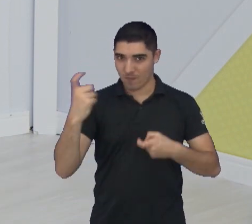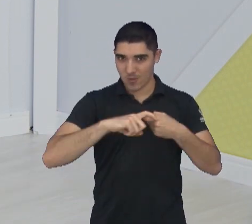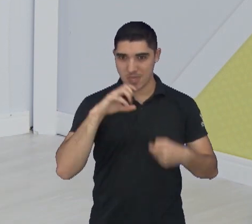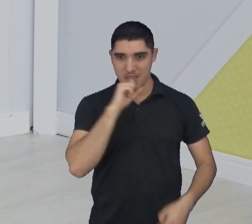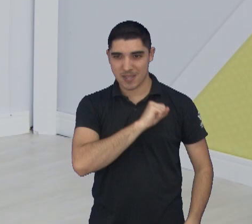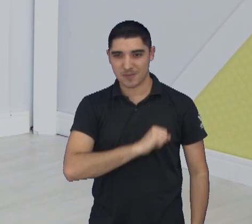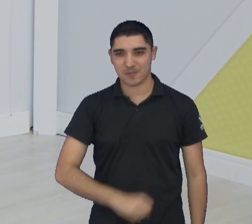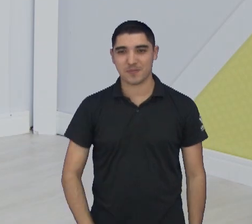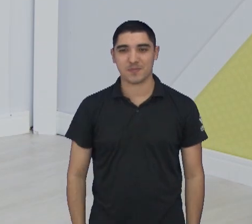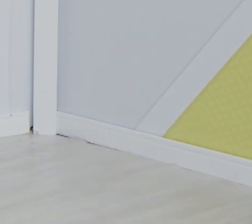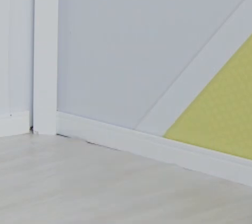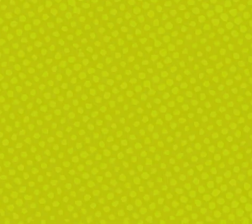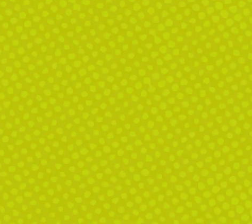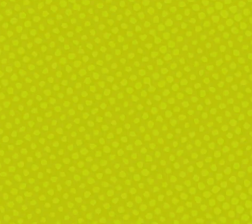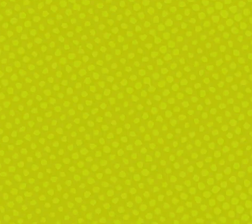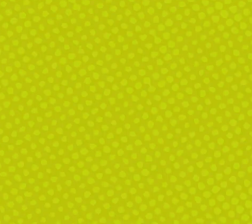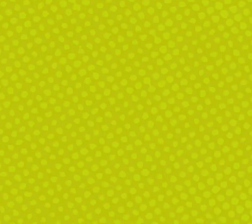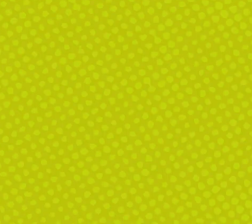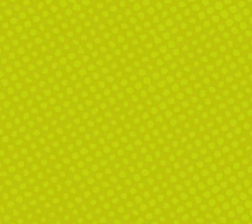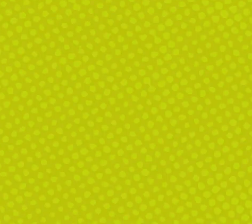Já voltamos.